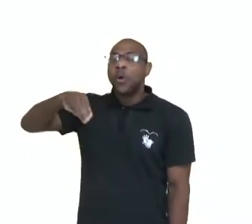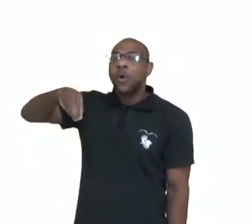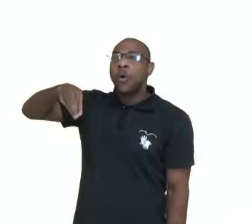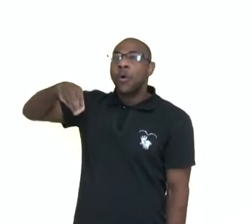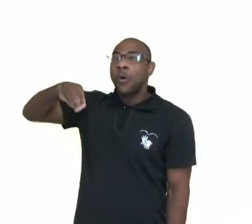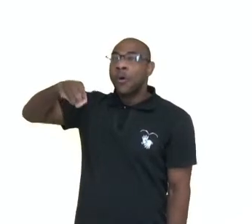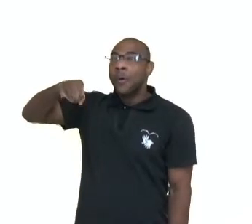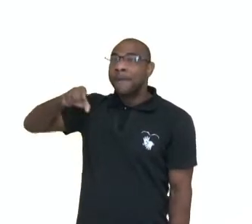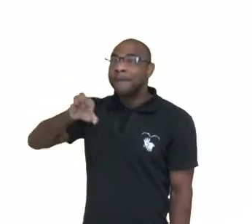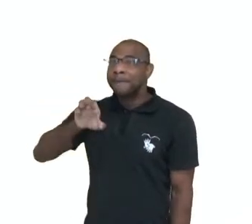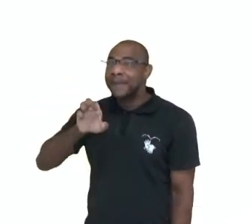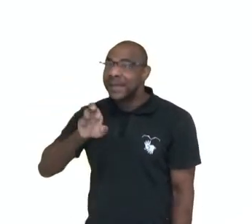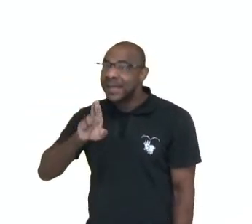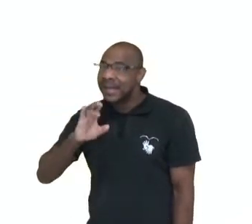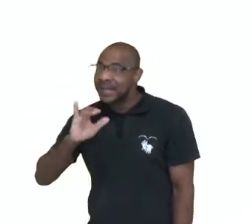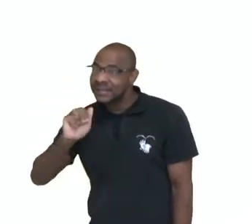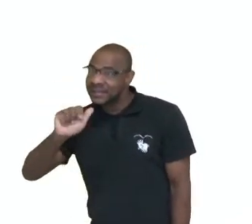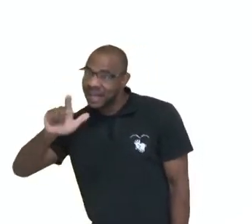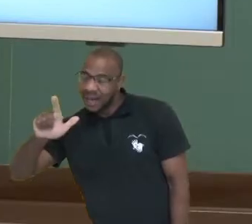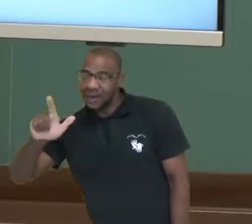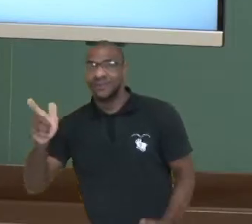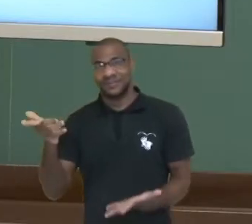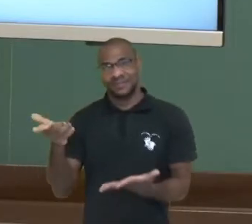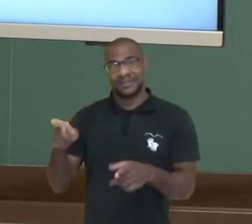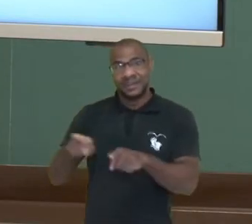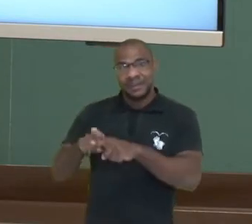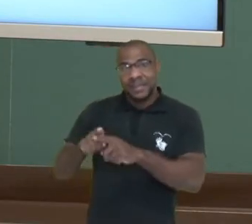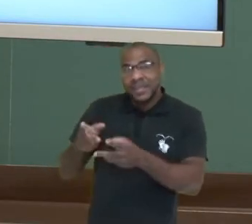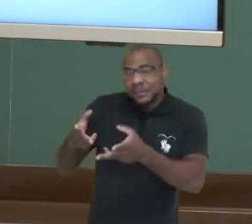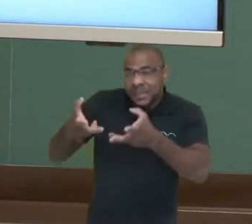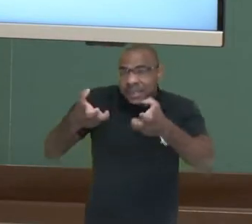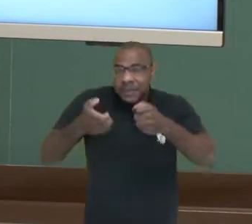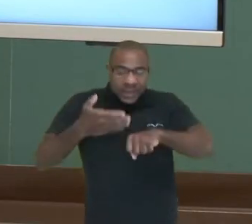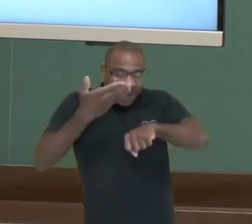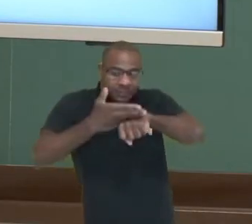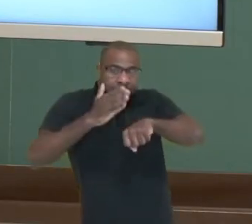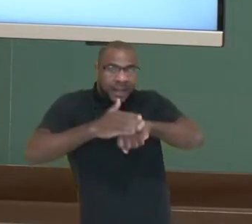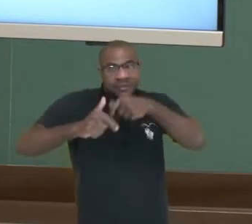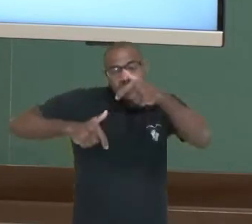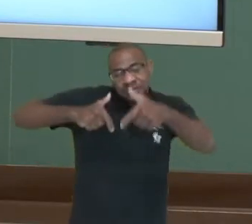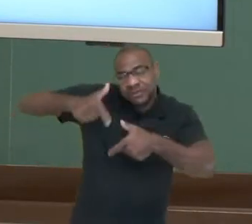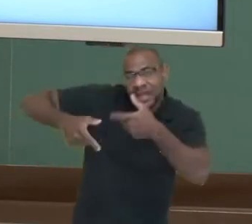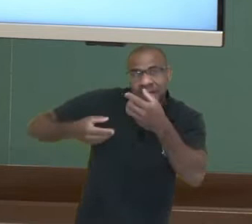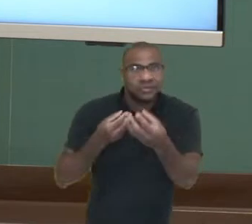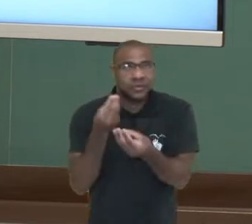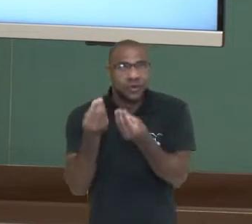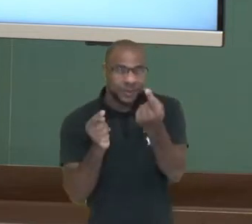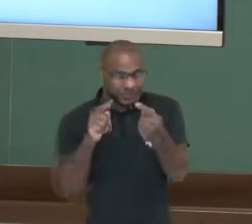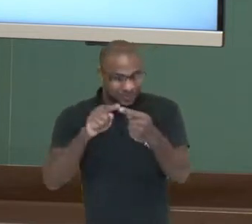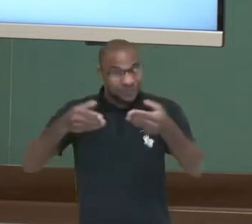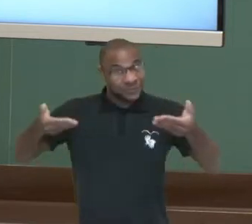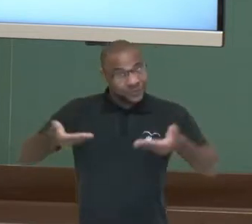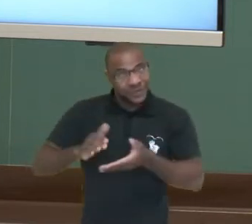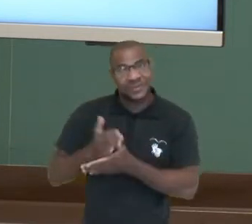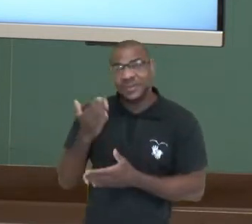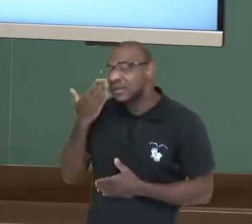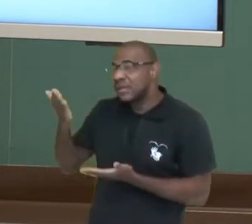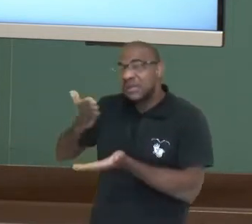e negativos dentro dessa prática agrícola. Olha que bacana! Iniciando nossa aula pensando como